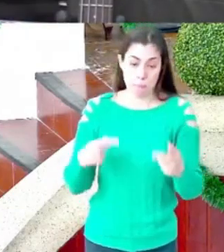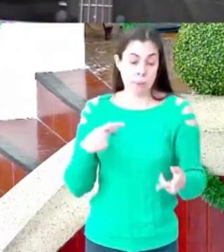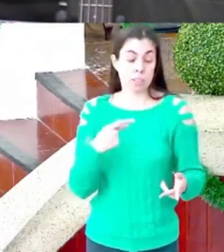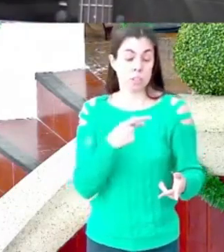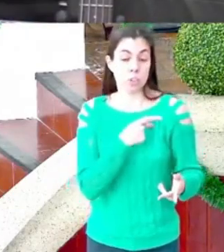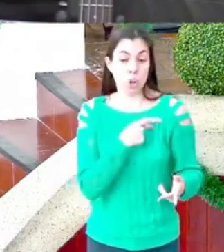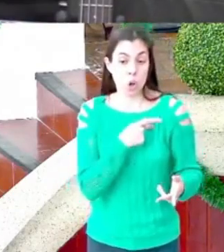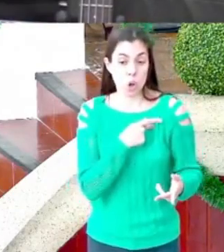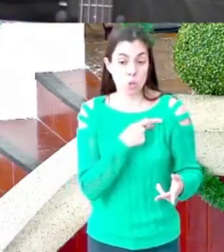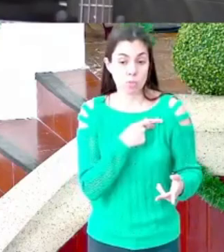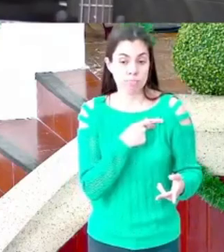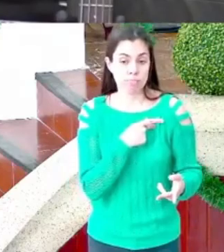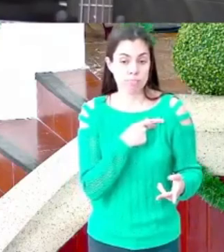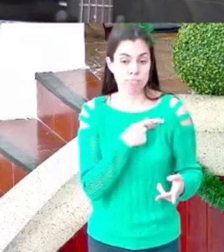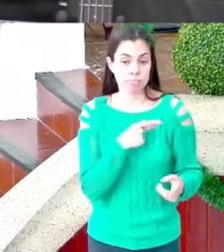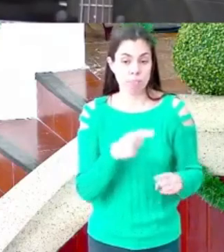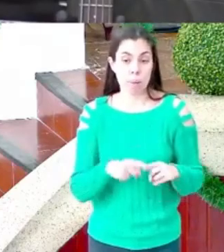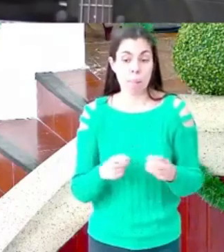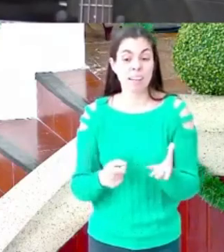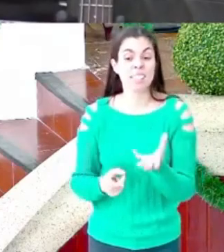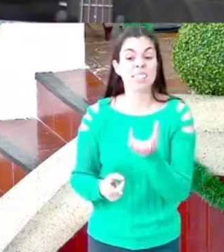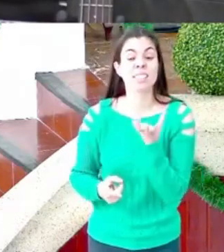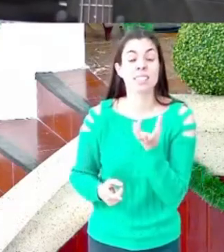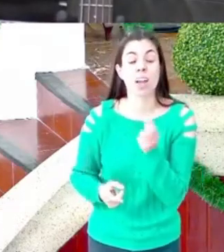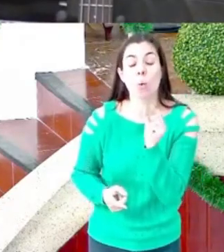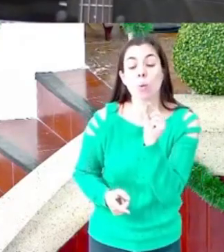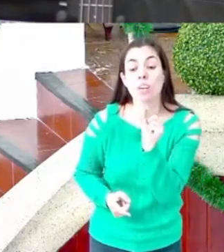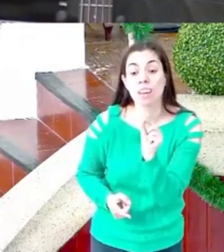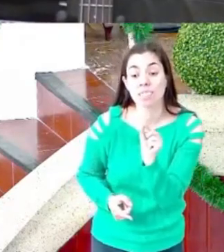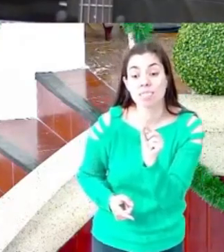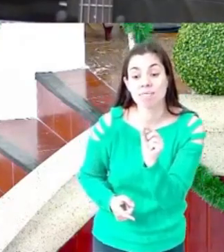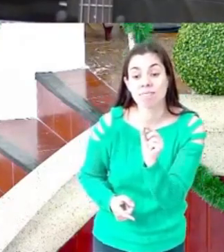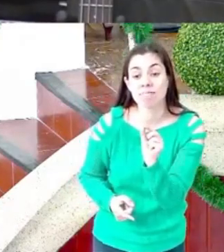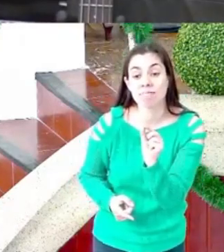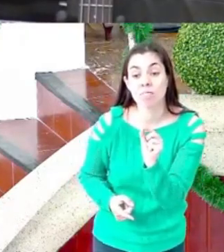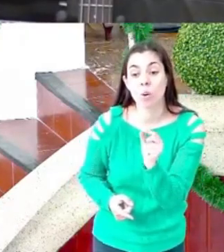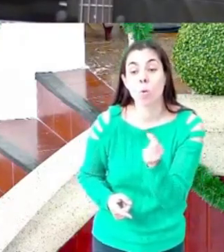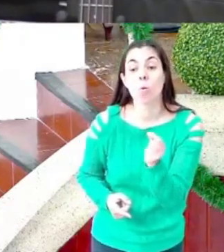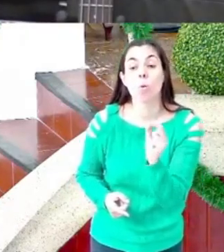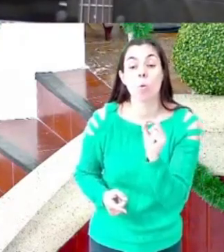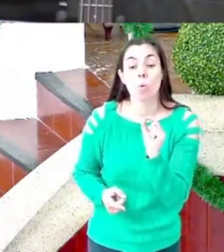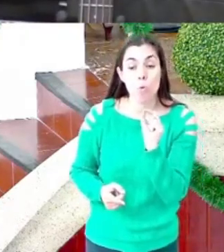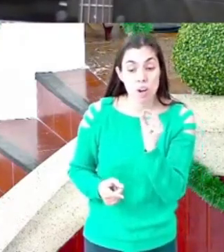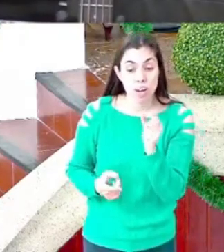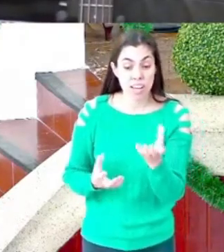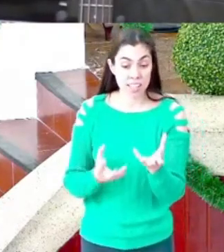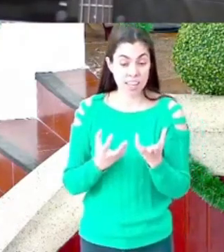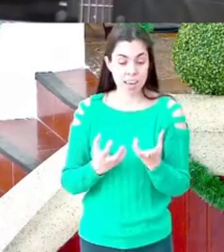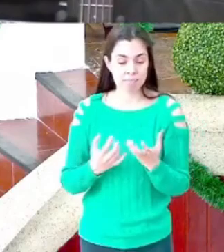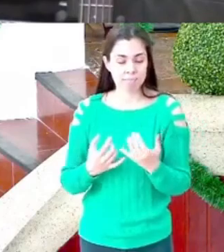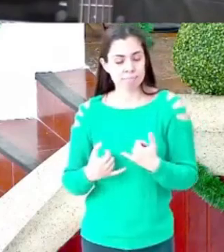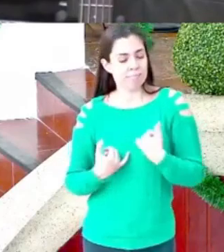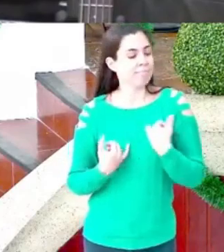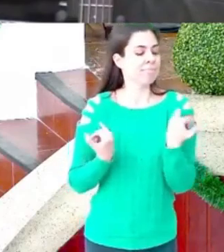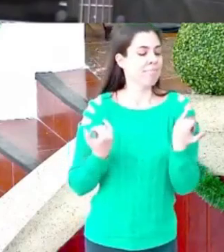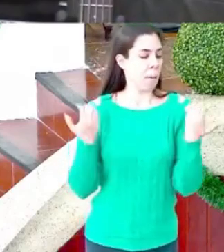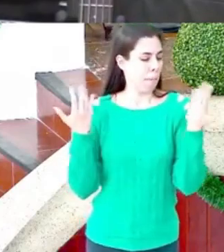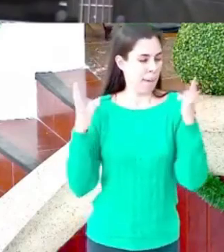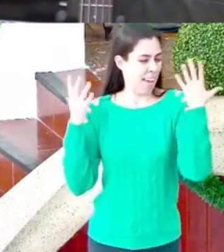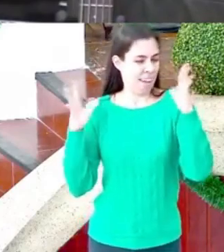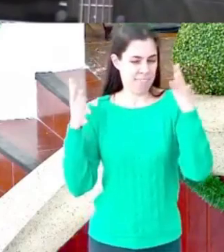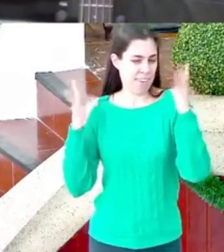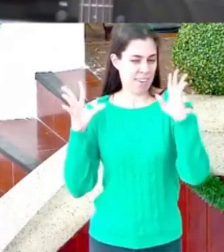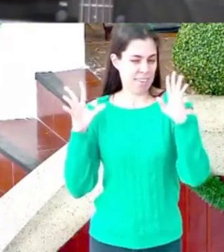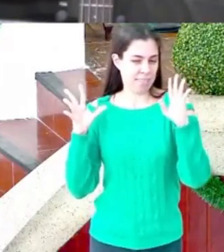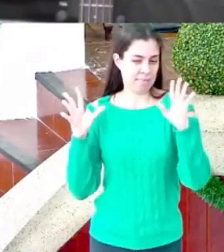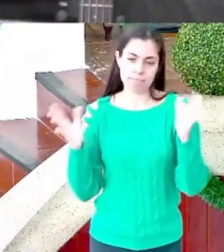e nunca fui reconhecido. Eu dei aqui o meu suor, o meu sangue, as minhas lágrimas, e nunca